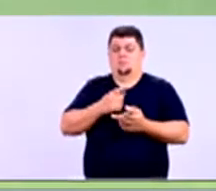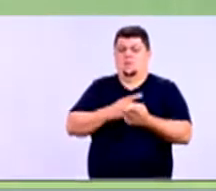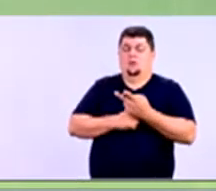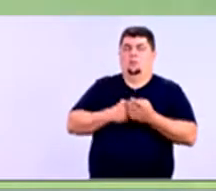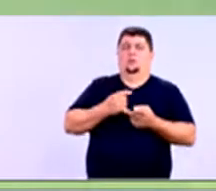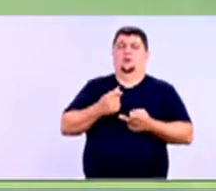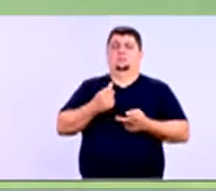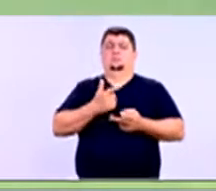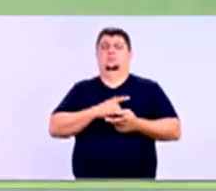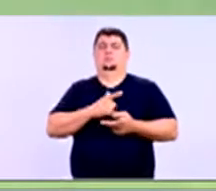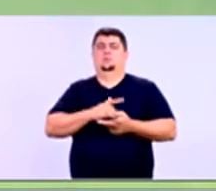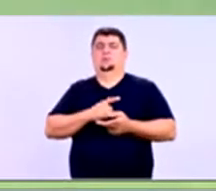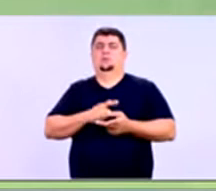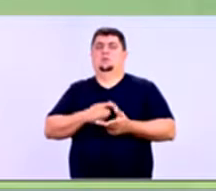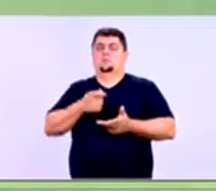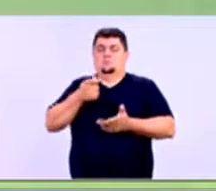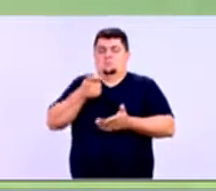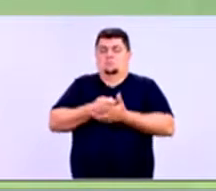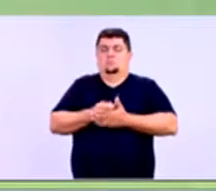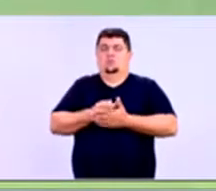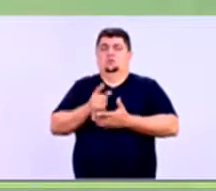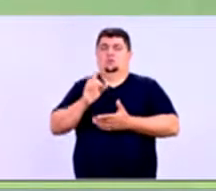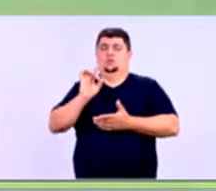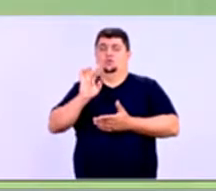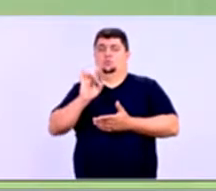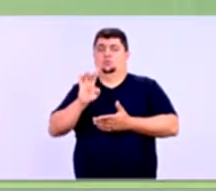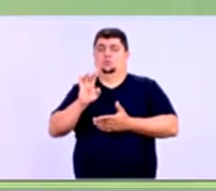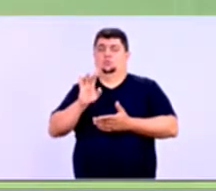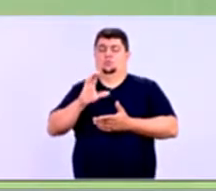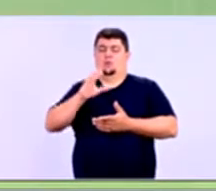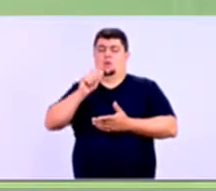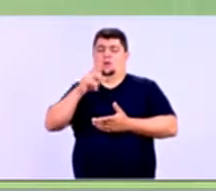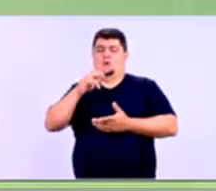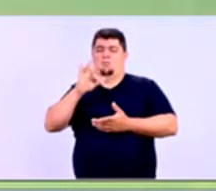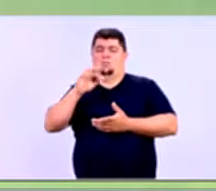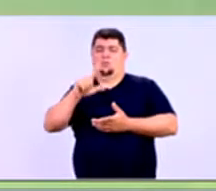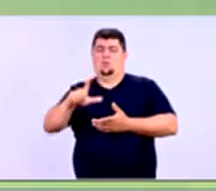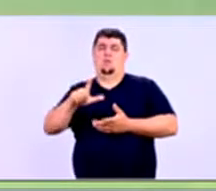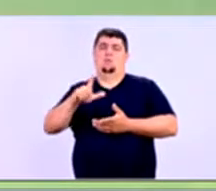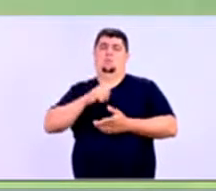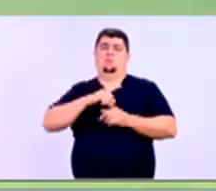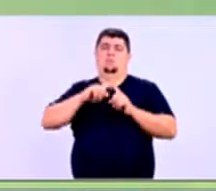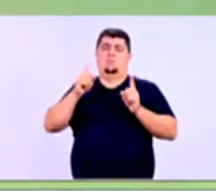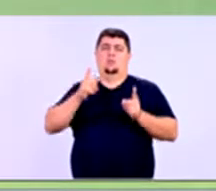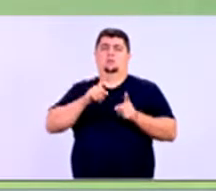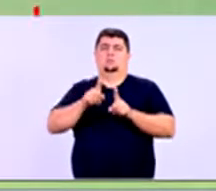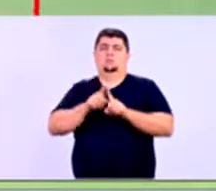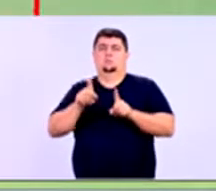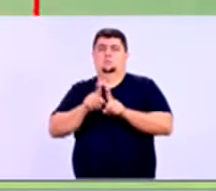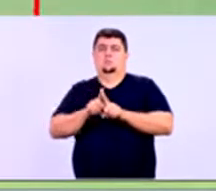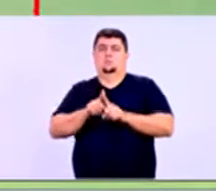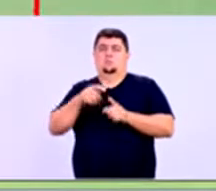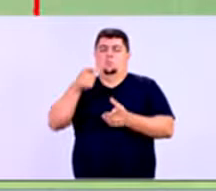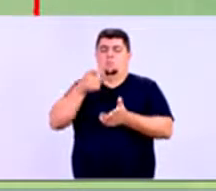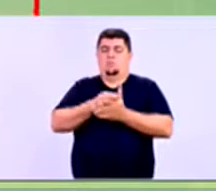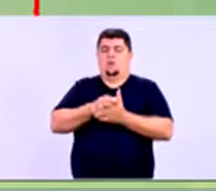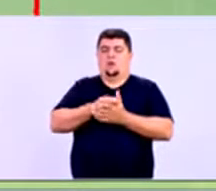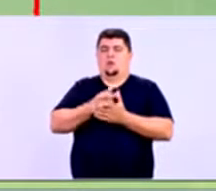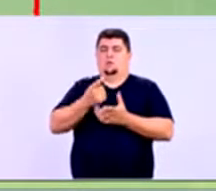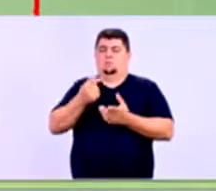empréstimo, estou pagando não só o capital, mas estou pagando o acrescido